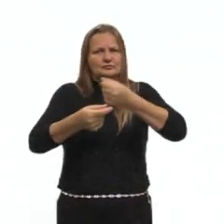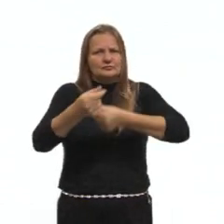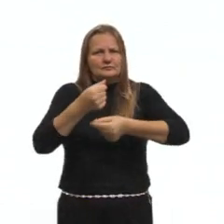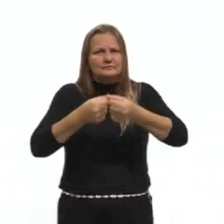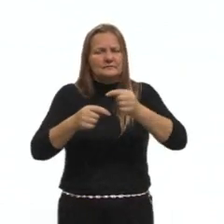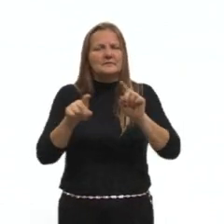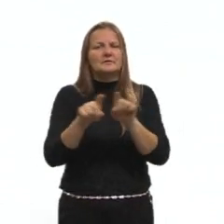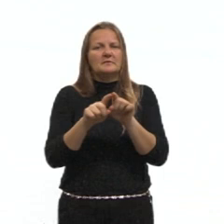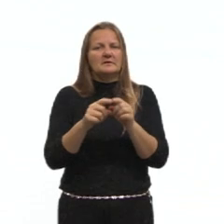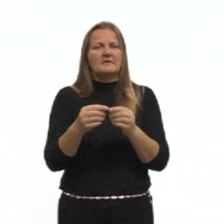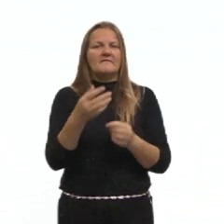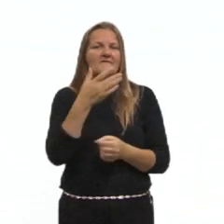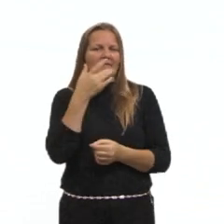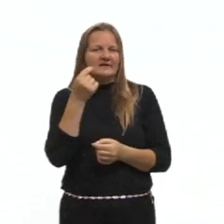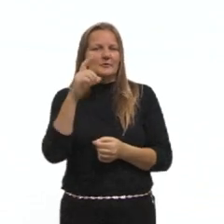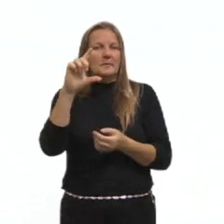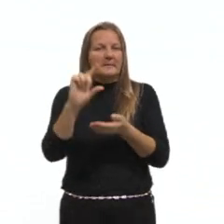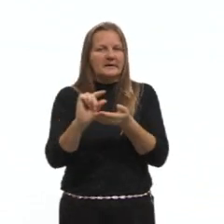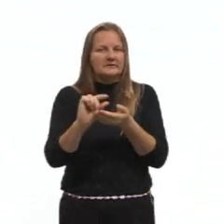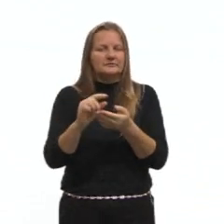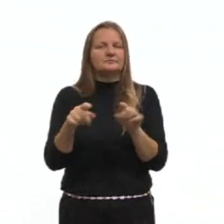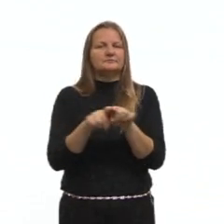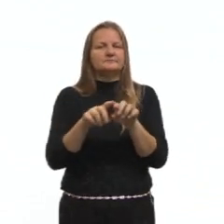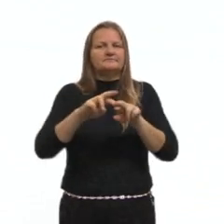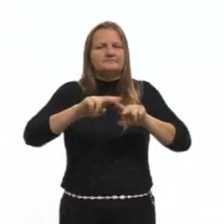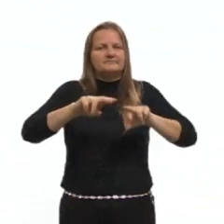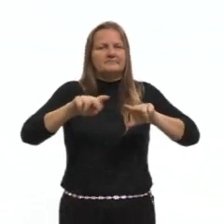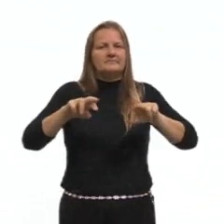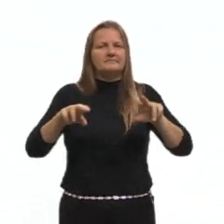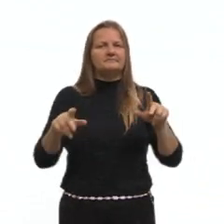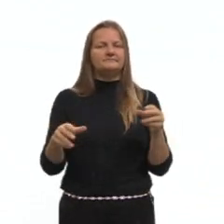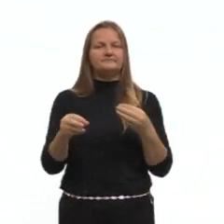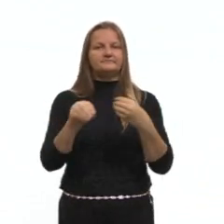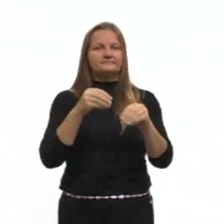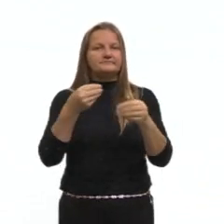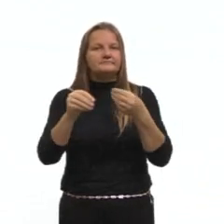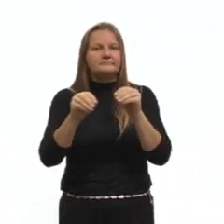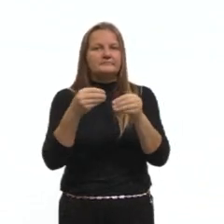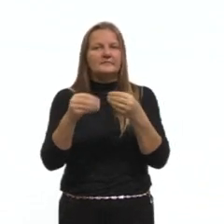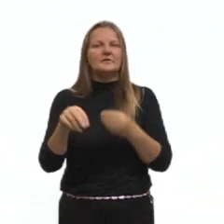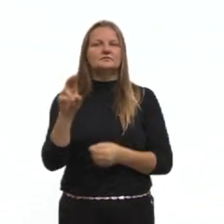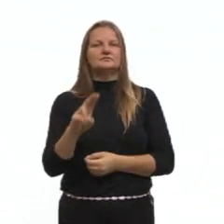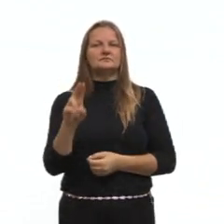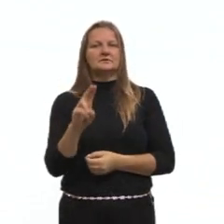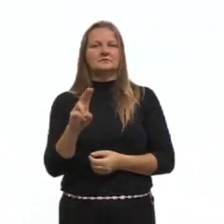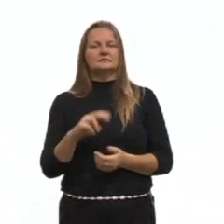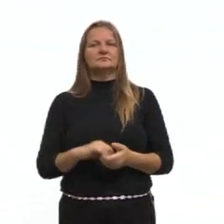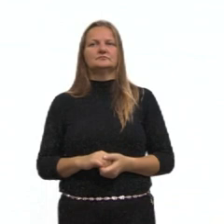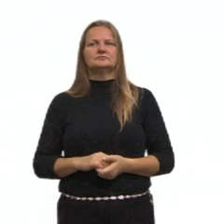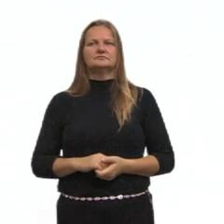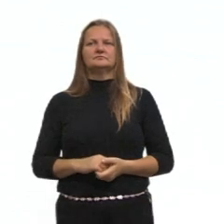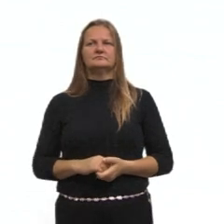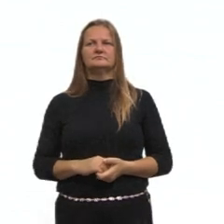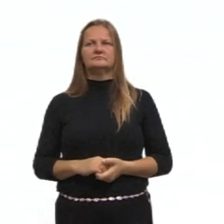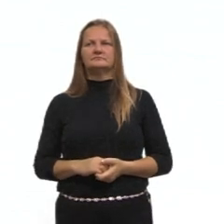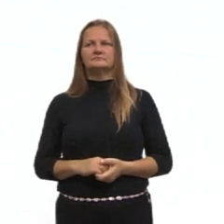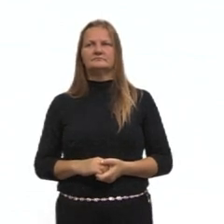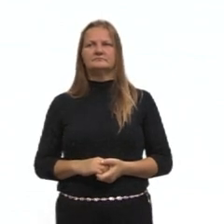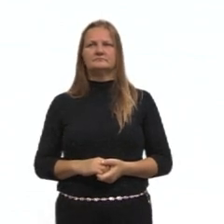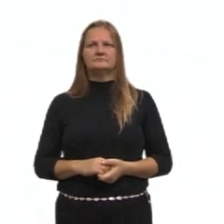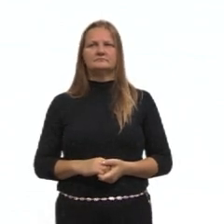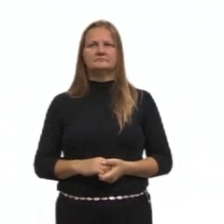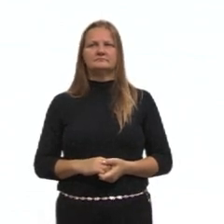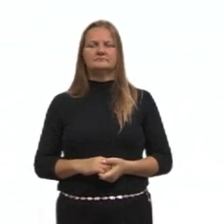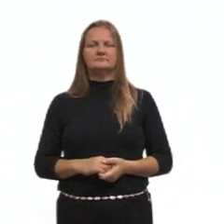mais acessível e também várias outras vários outras coisas né que envolvem o plástico